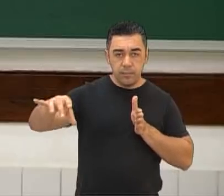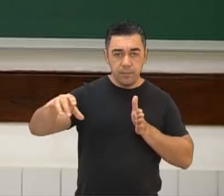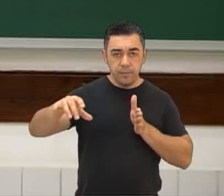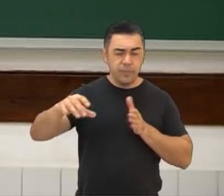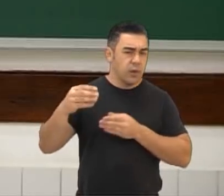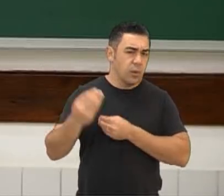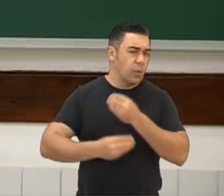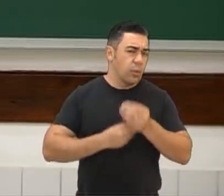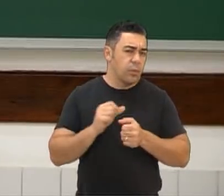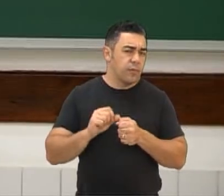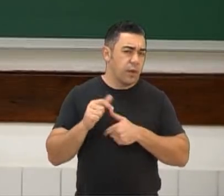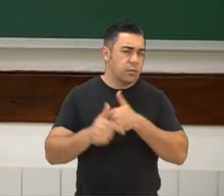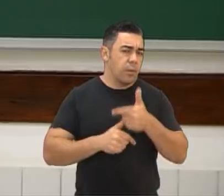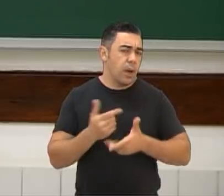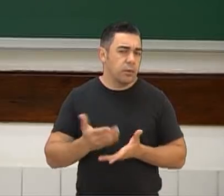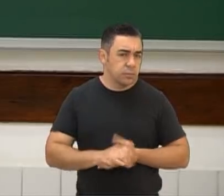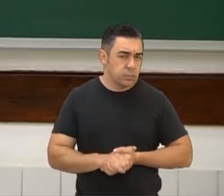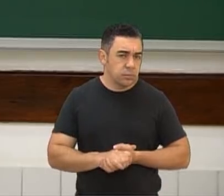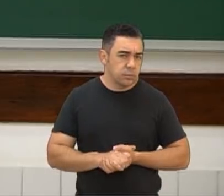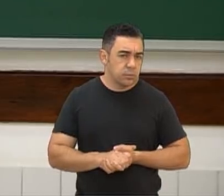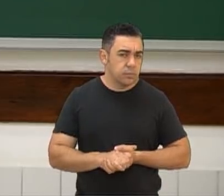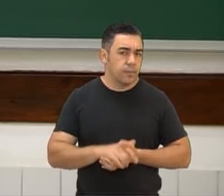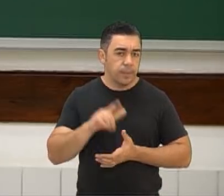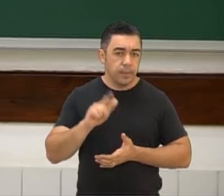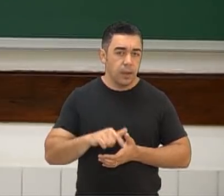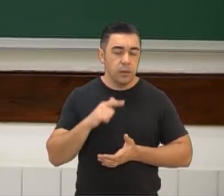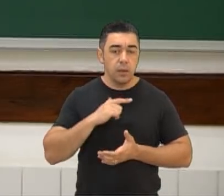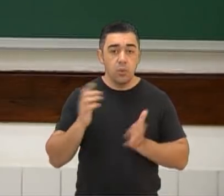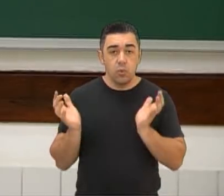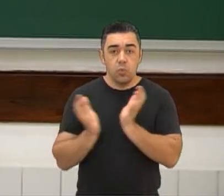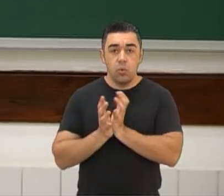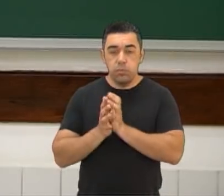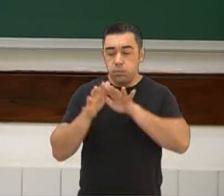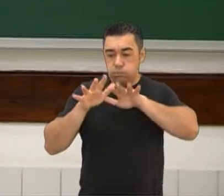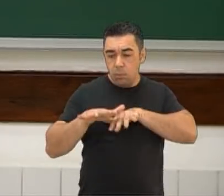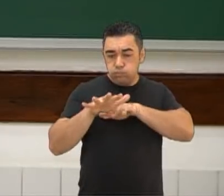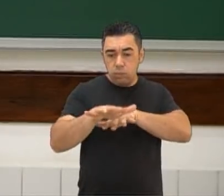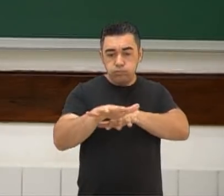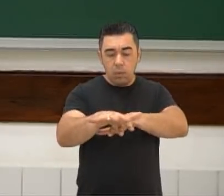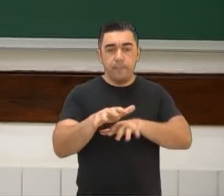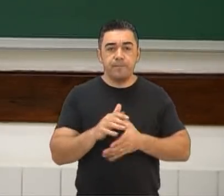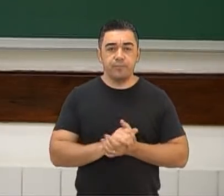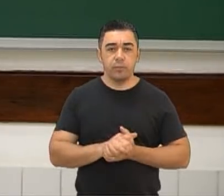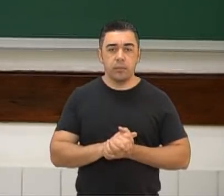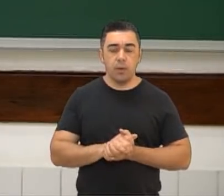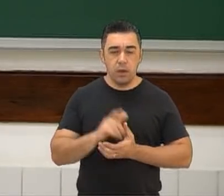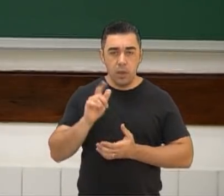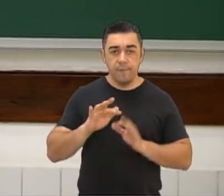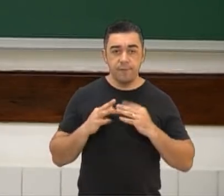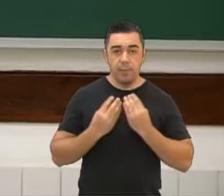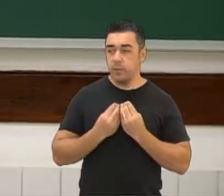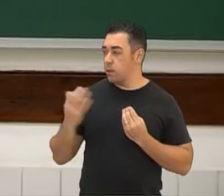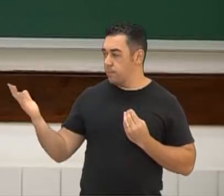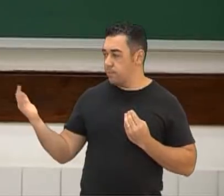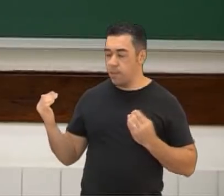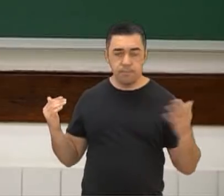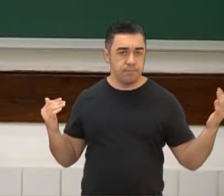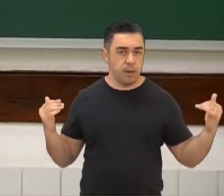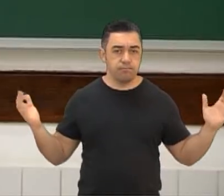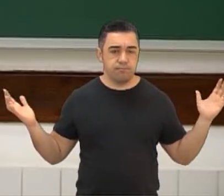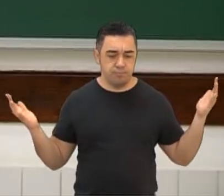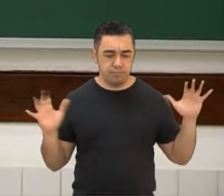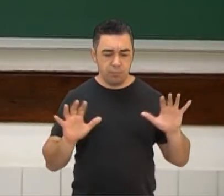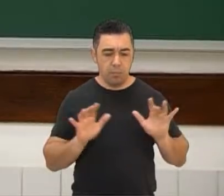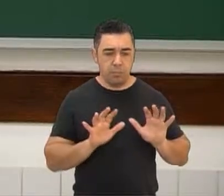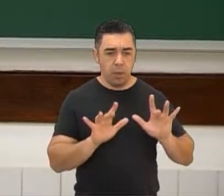eles desenvolvem o trabalho? Na forma de mutirão, chamado puxirão, que as famílias se ajudam